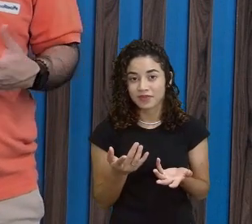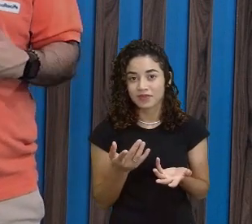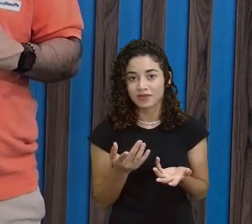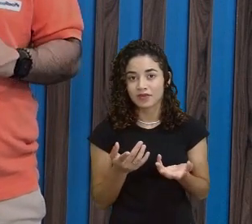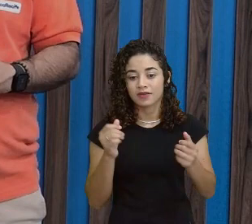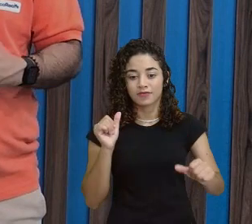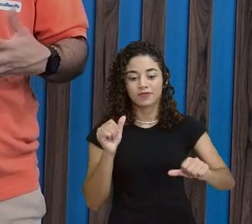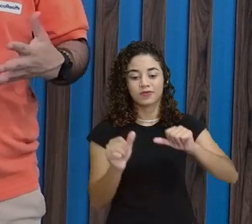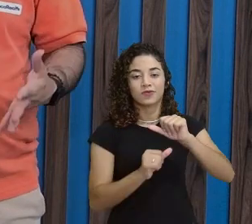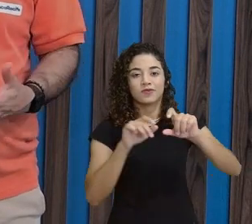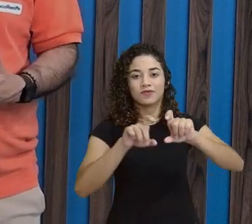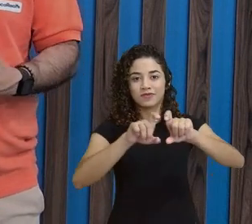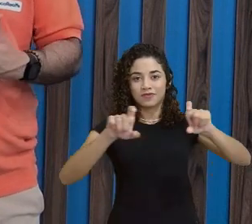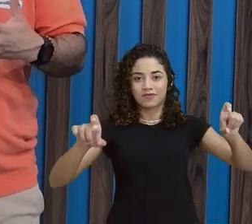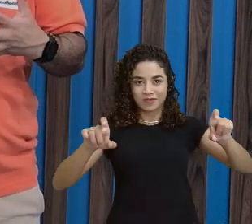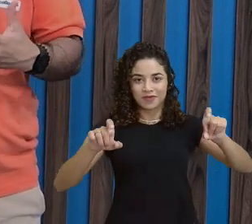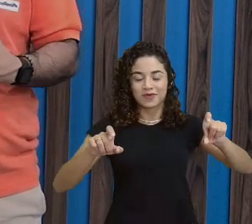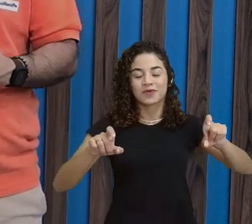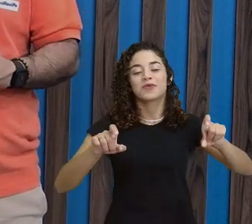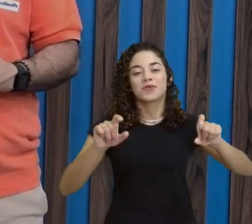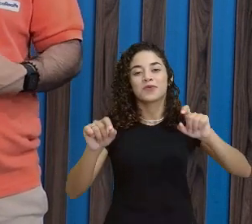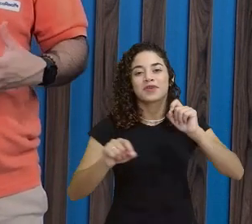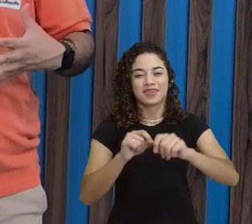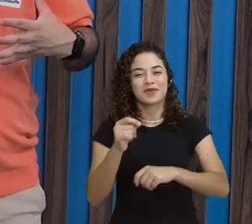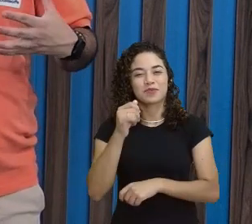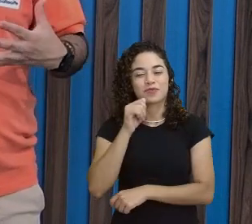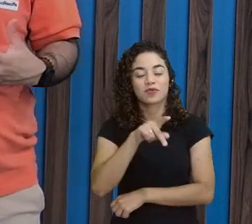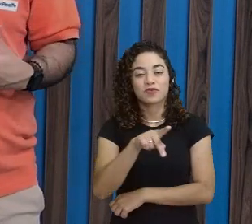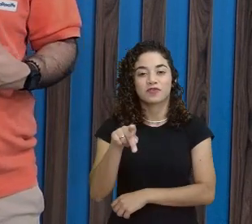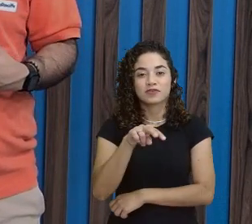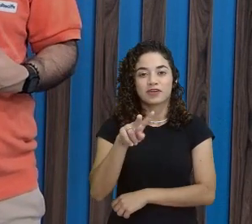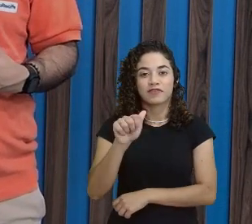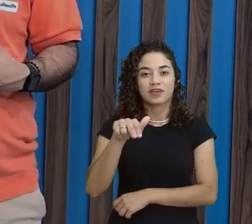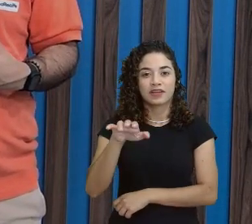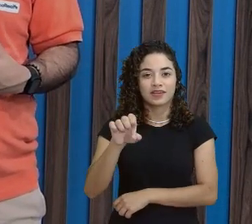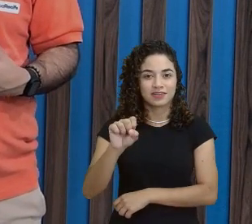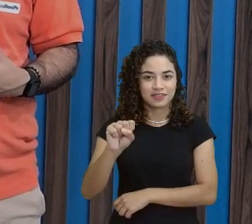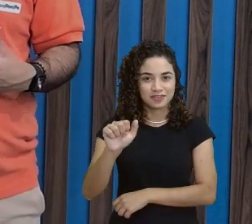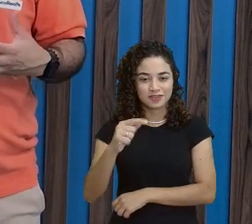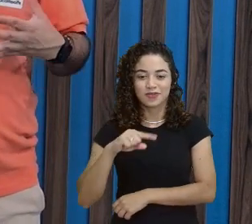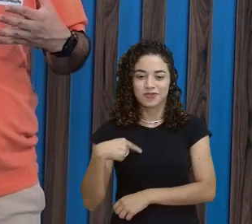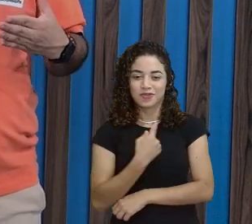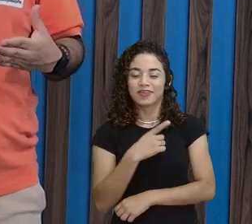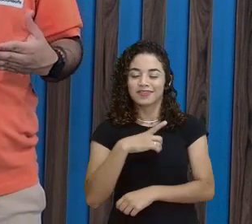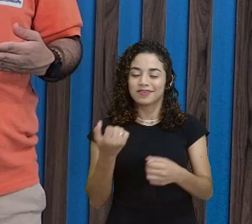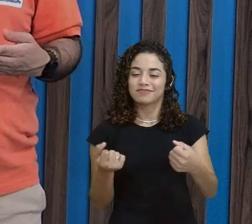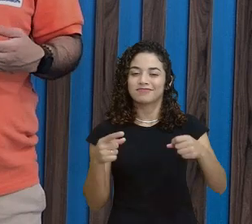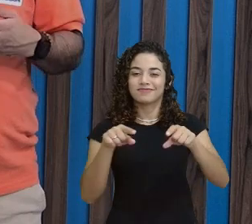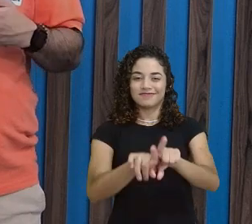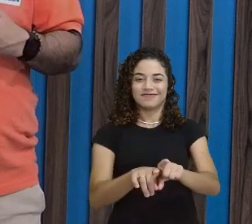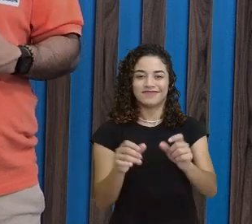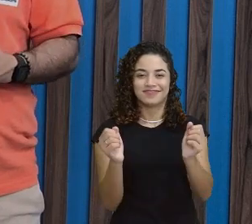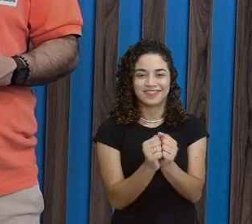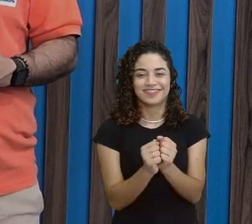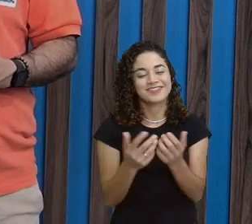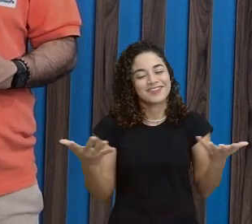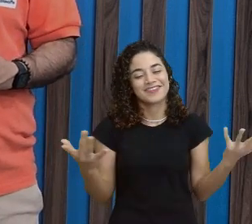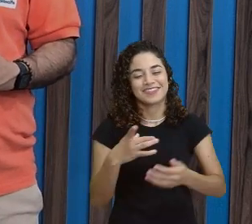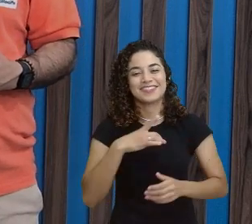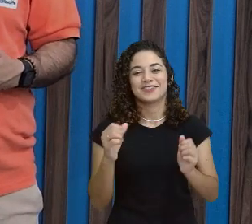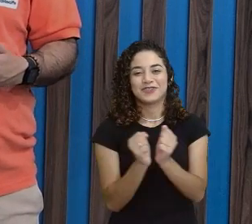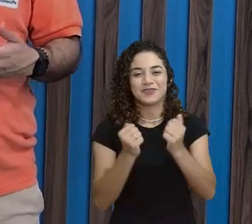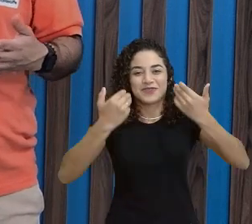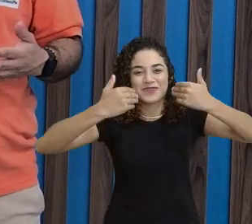parafraseando a minha querida professora Vanessa, a gente costuma dizer que a gente anda bem acompanhado. E hoje está aqui